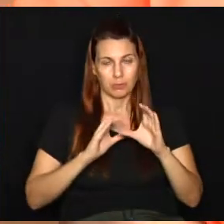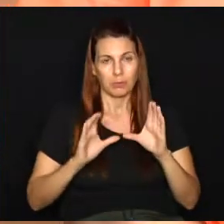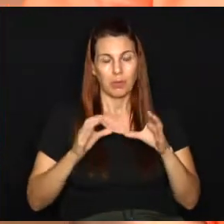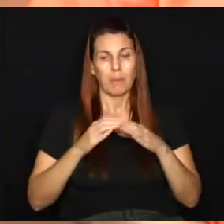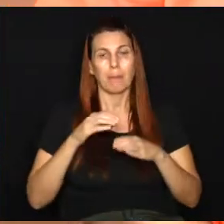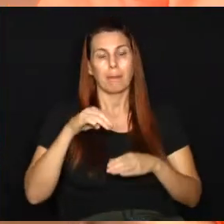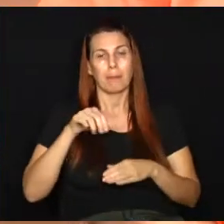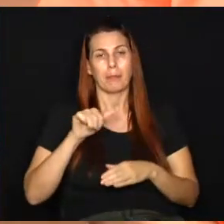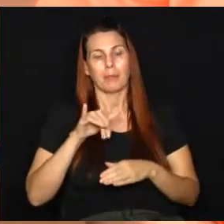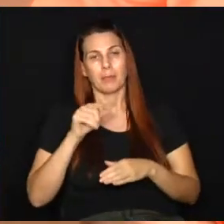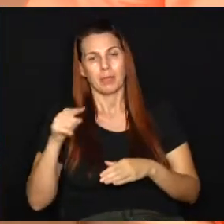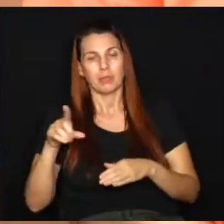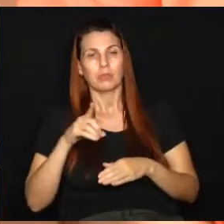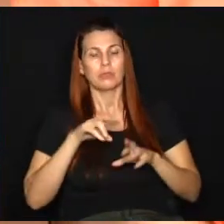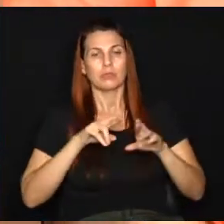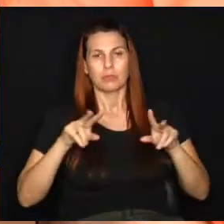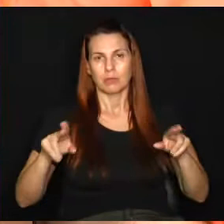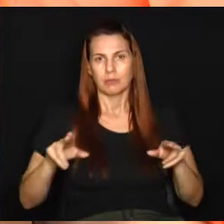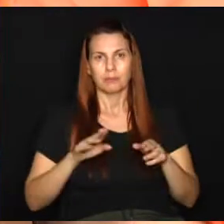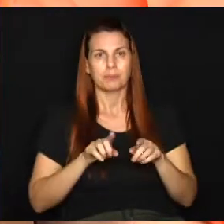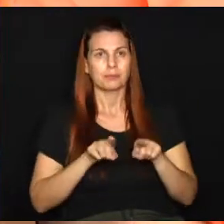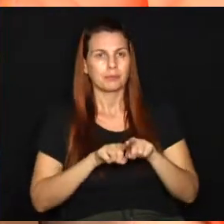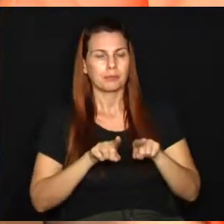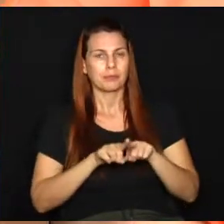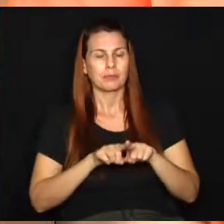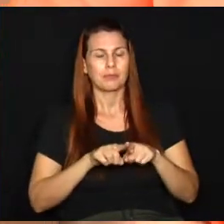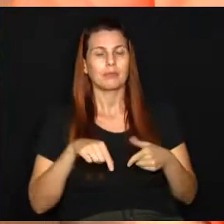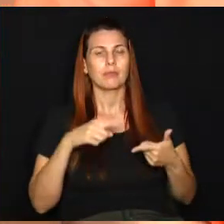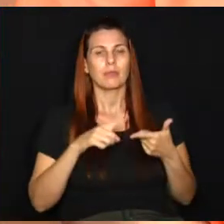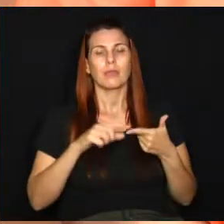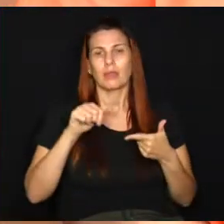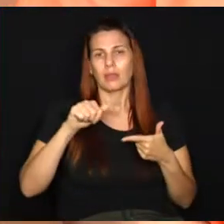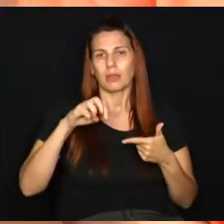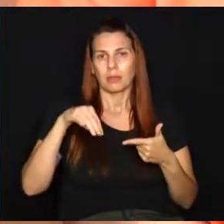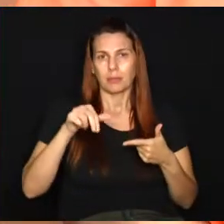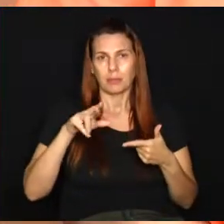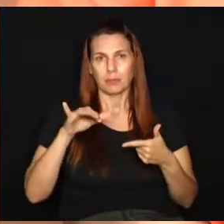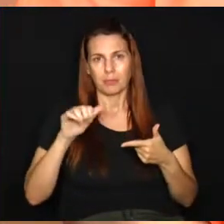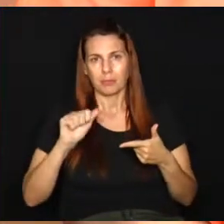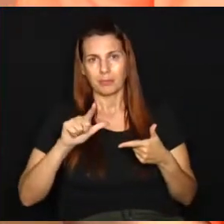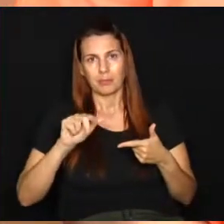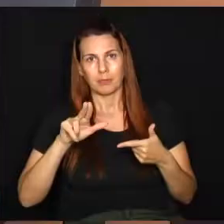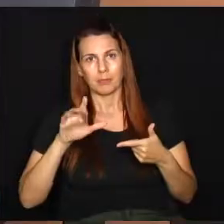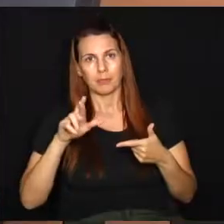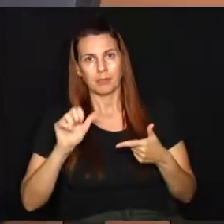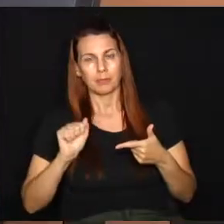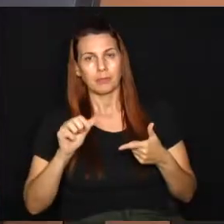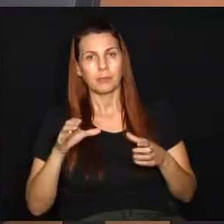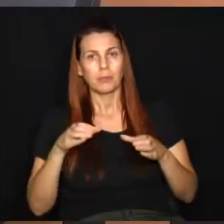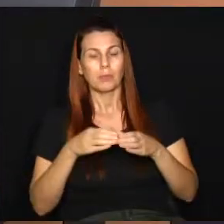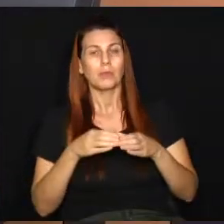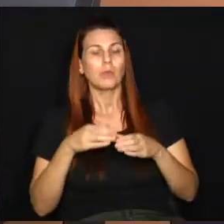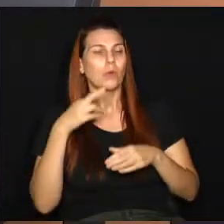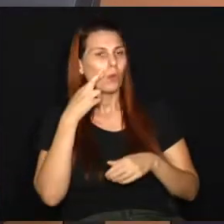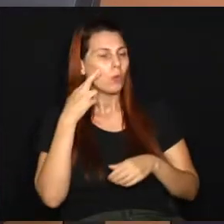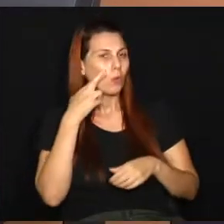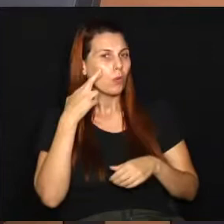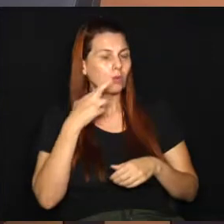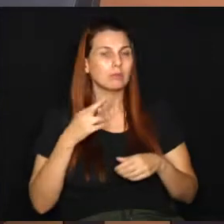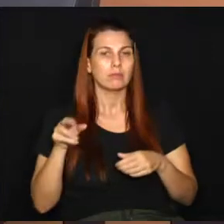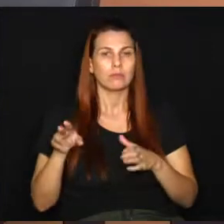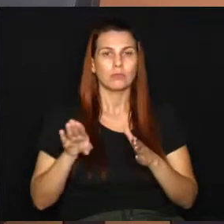Diversidade, a Maria Laura, do coletivo feminista Rosa Lilás. Maria, está chegando a